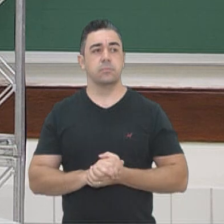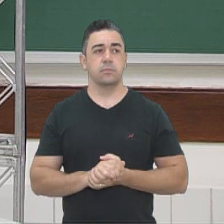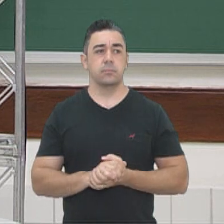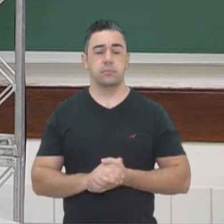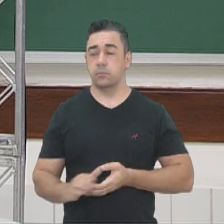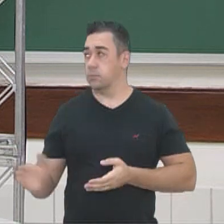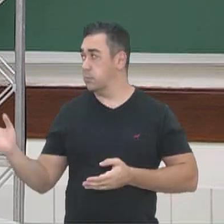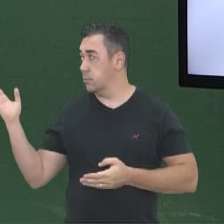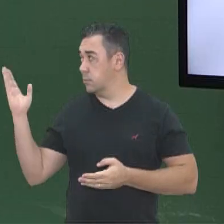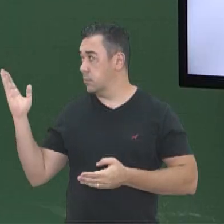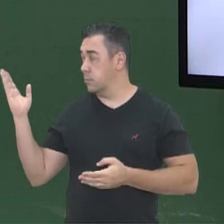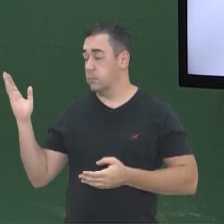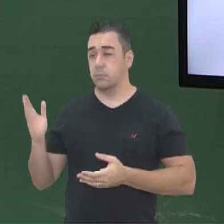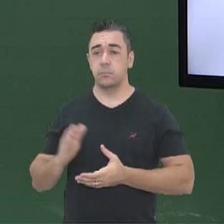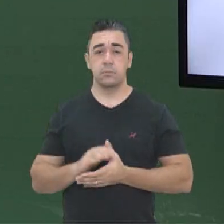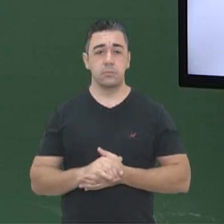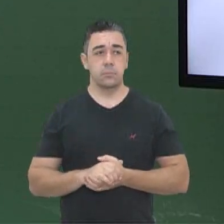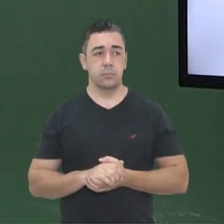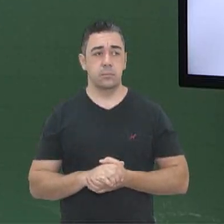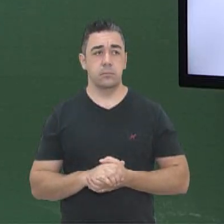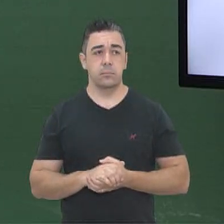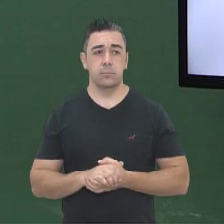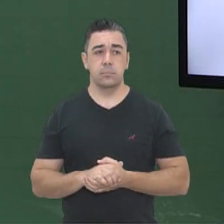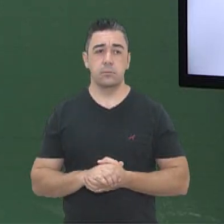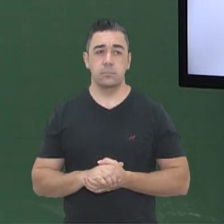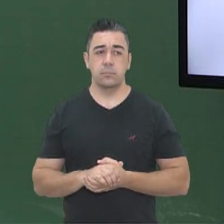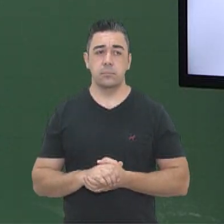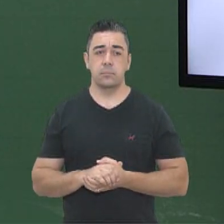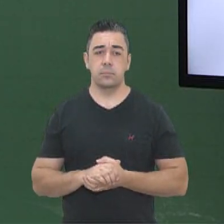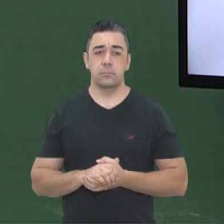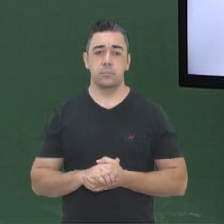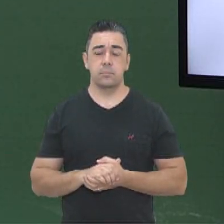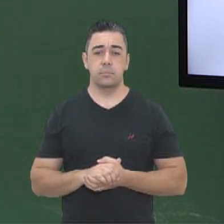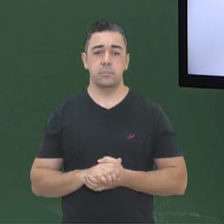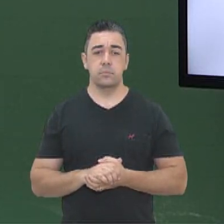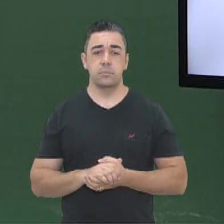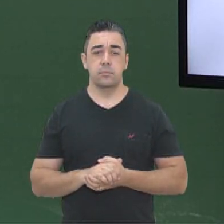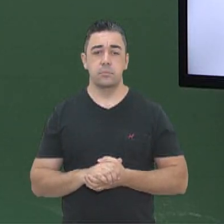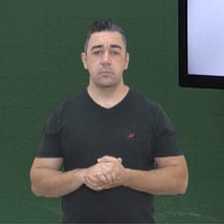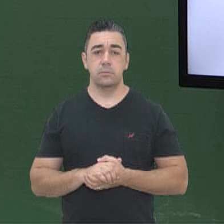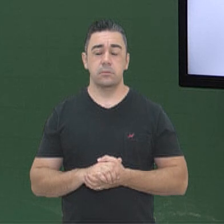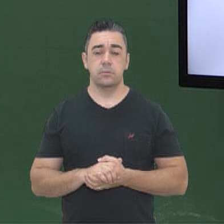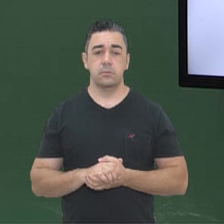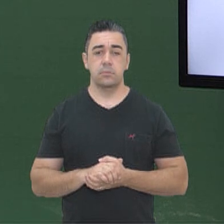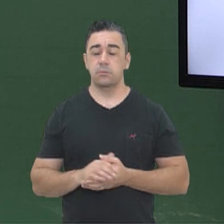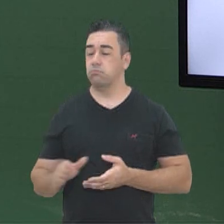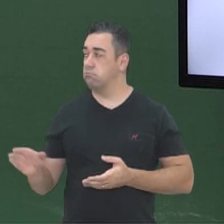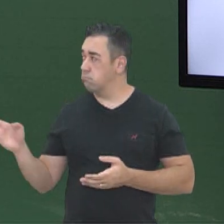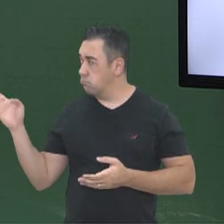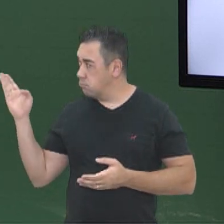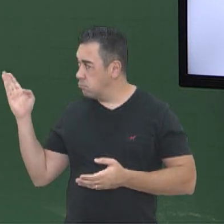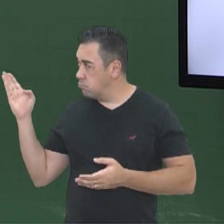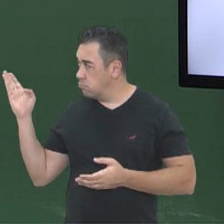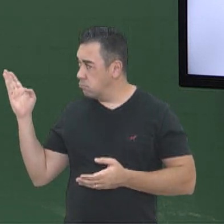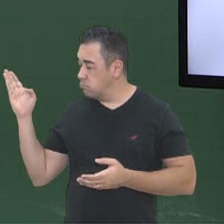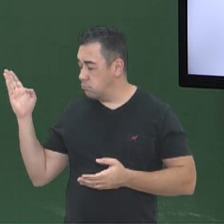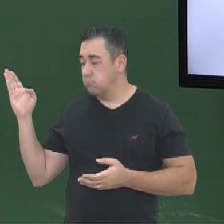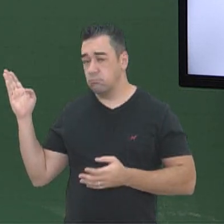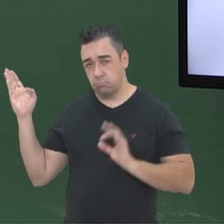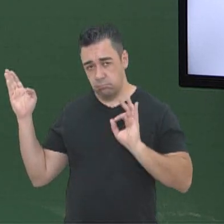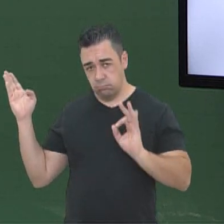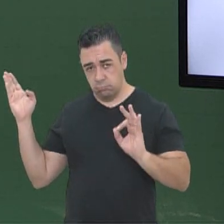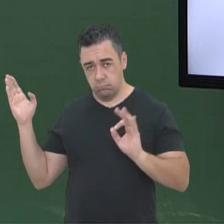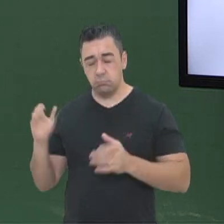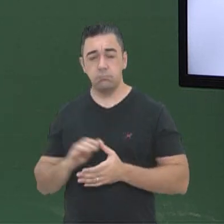menos raiz de 10 sobre raiz de 10 menos 3. Raiz de 10